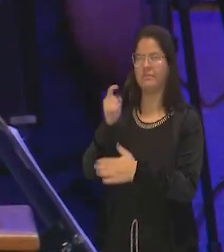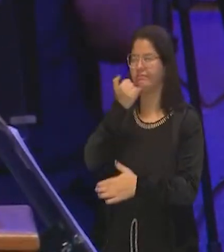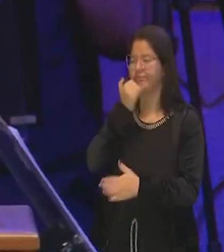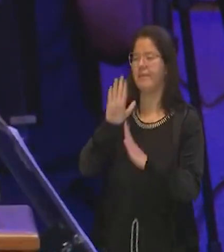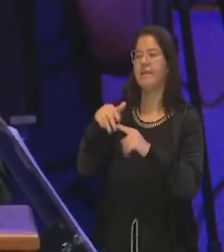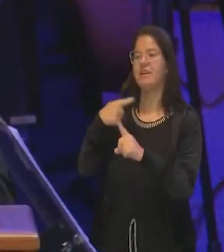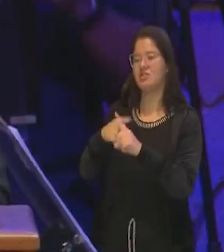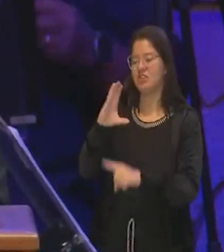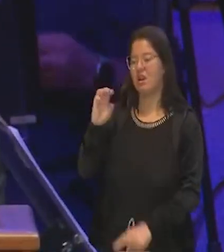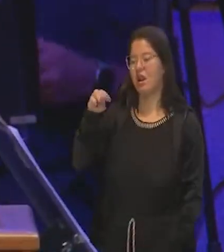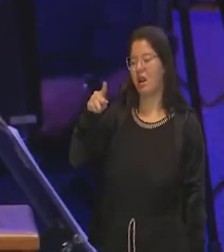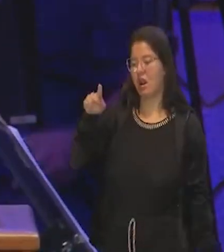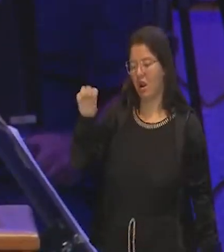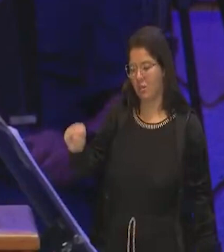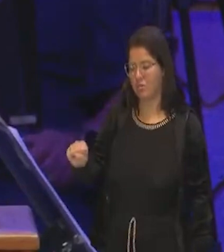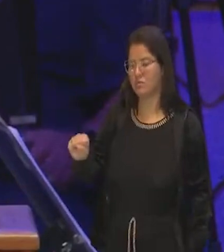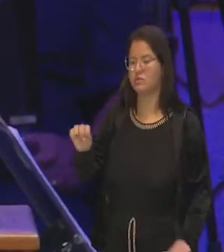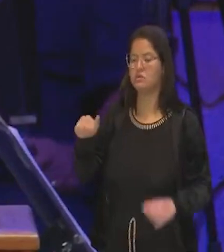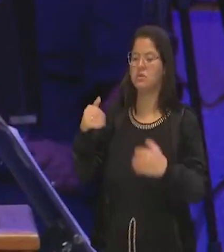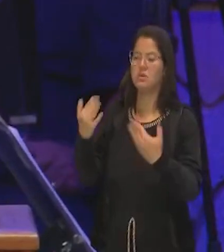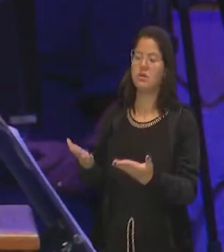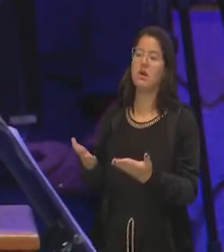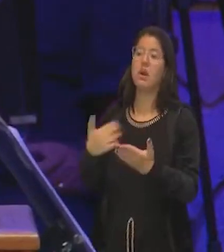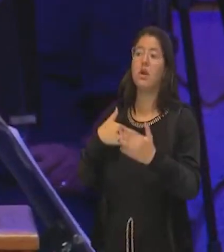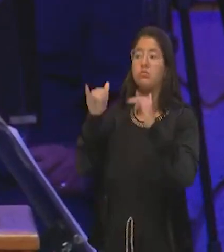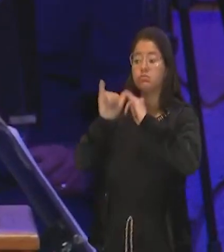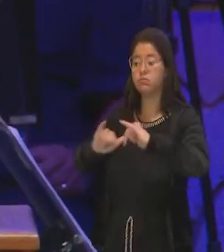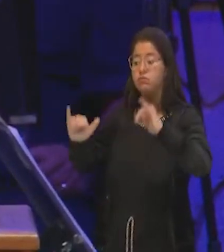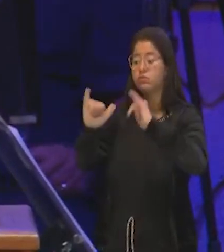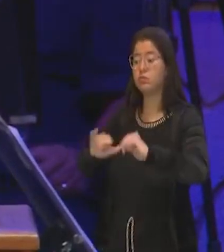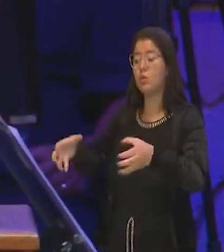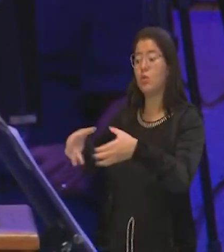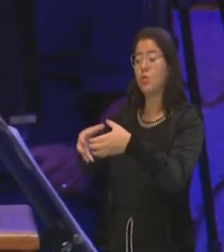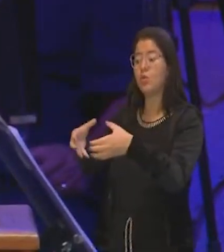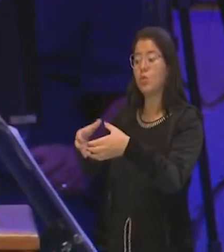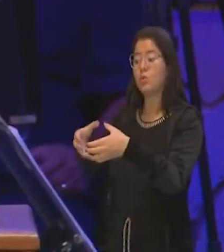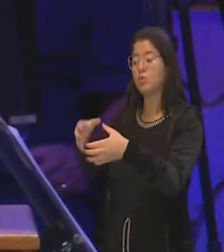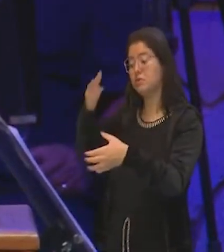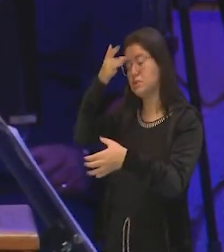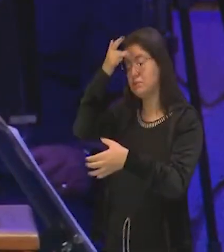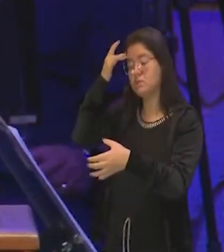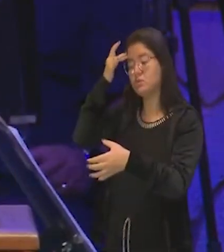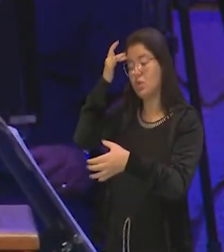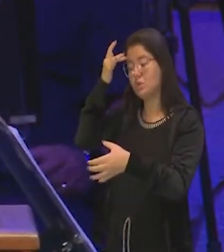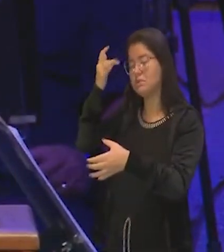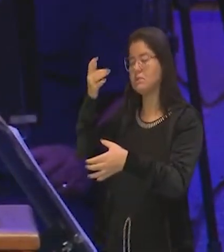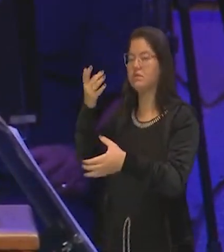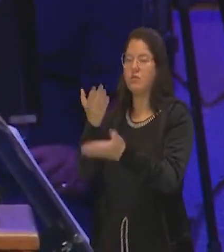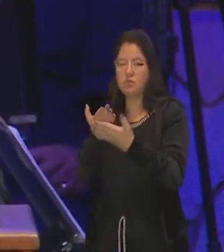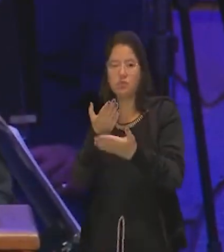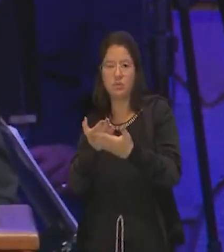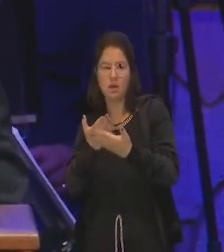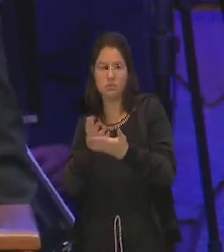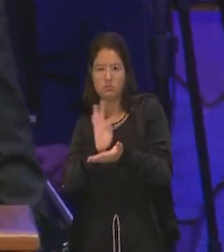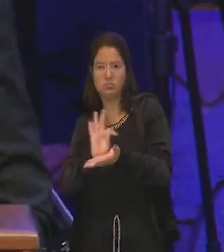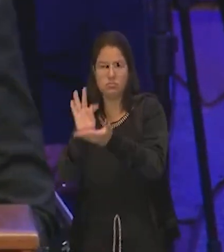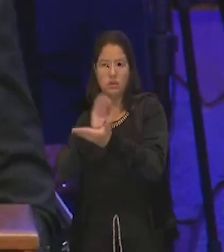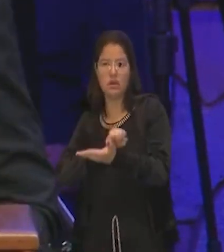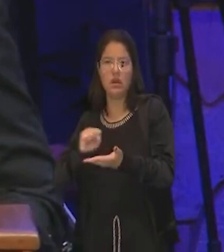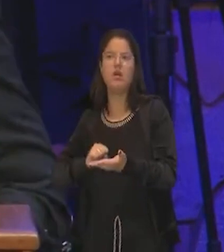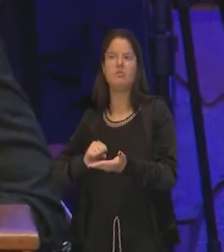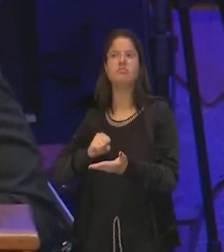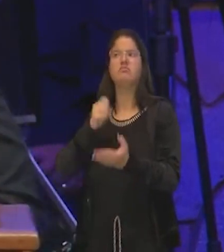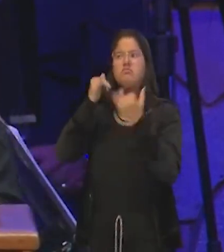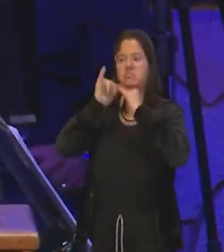minha mensagem foi uma mensagem para os seminaristas, uma mensagem bem realista. E quando eu terminei de pregar,